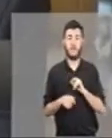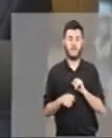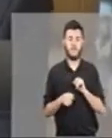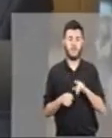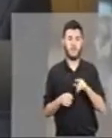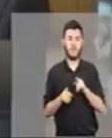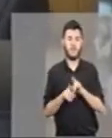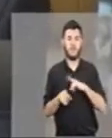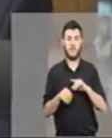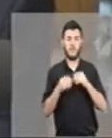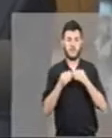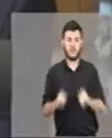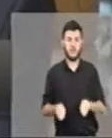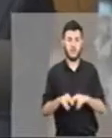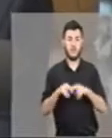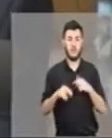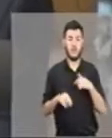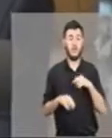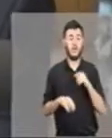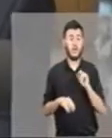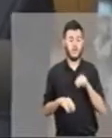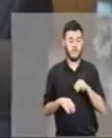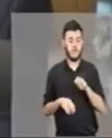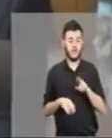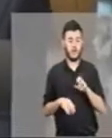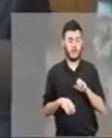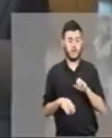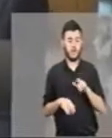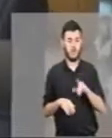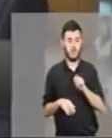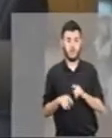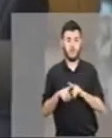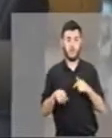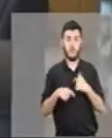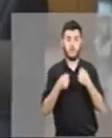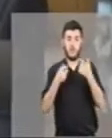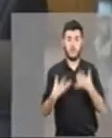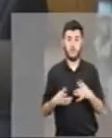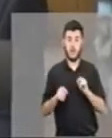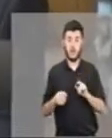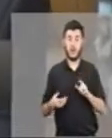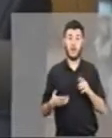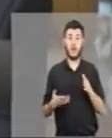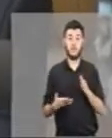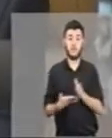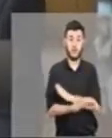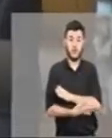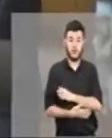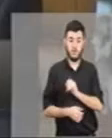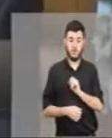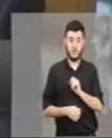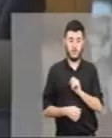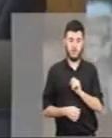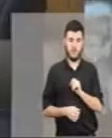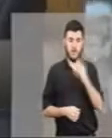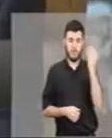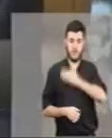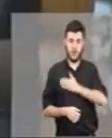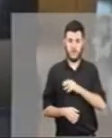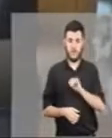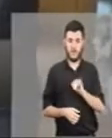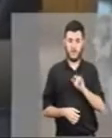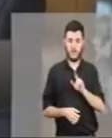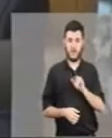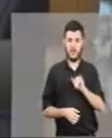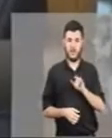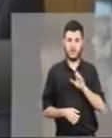ilicitude originária. Para concluir que a exclusão da prova originariamente ilícita ou daquela afetada pelo